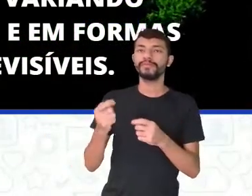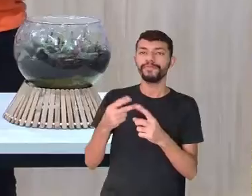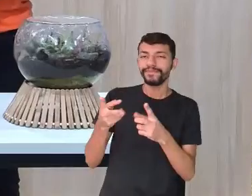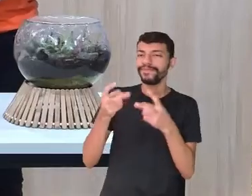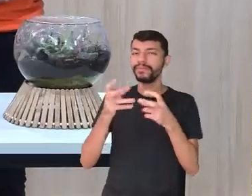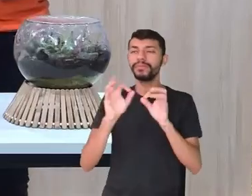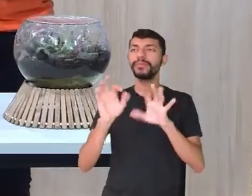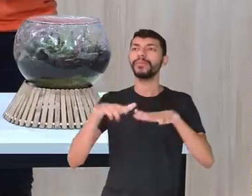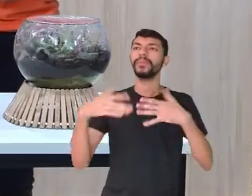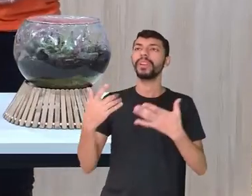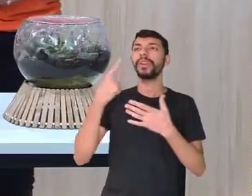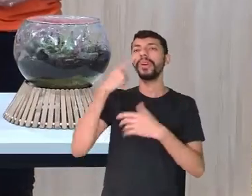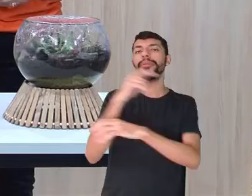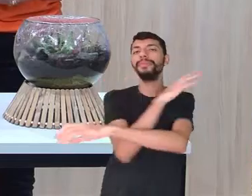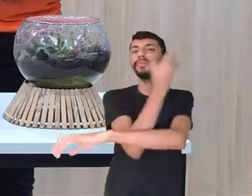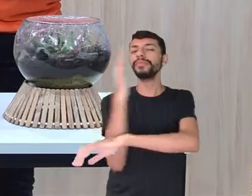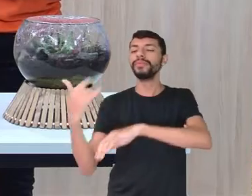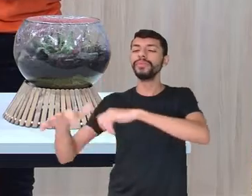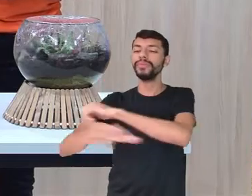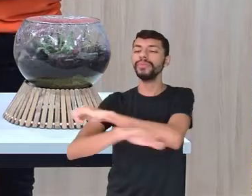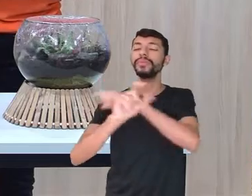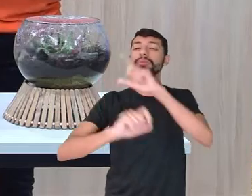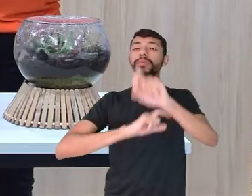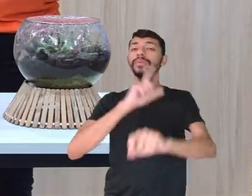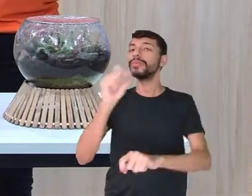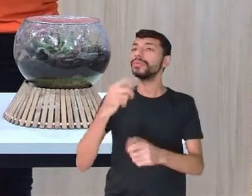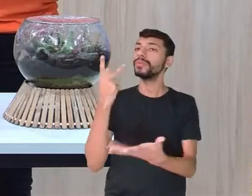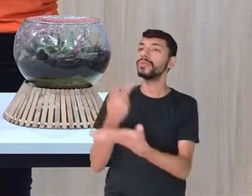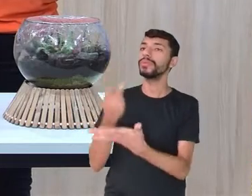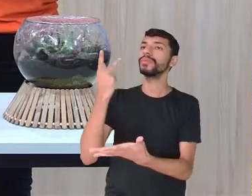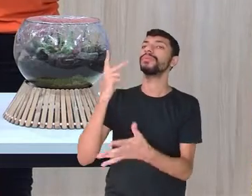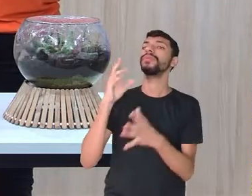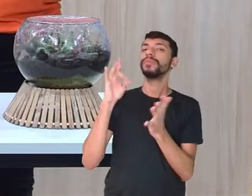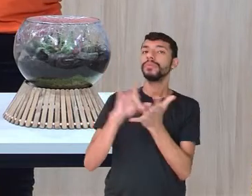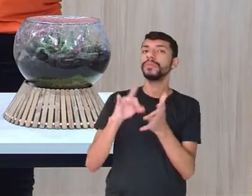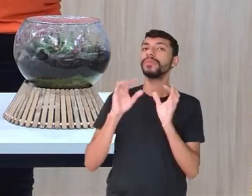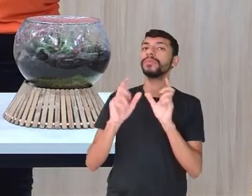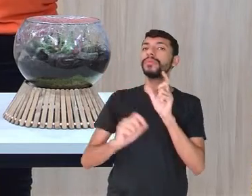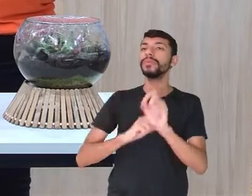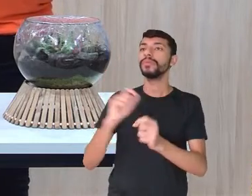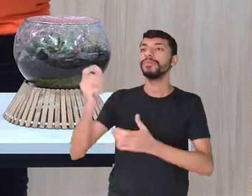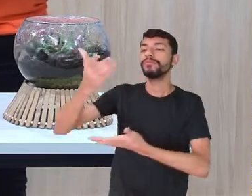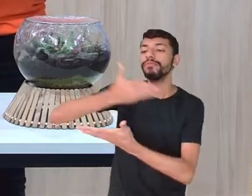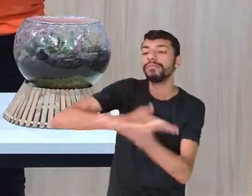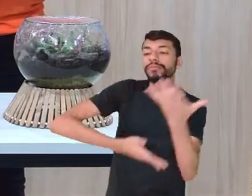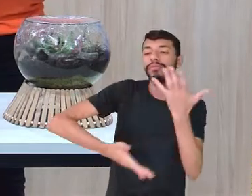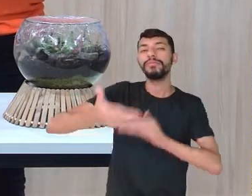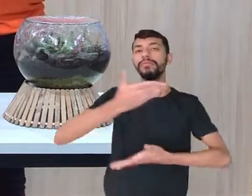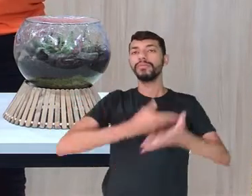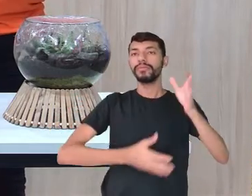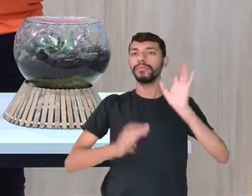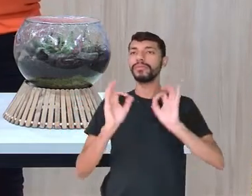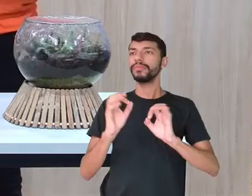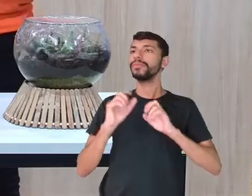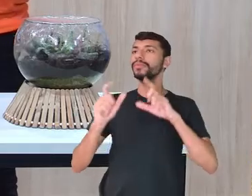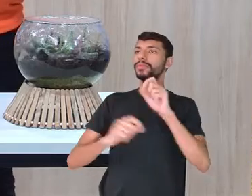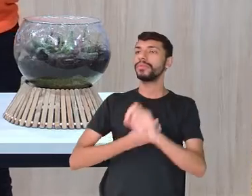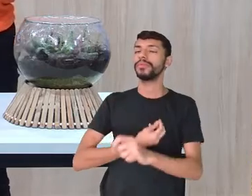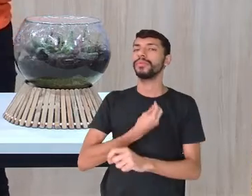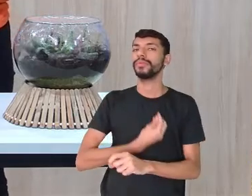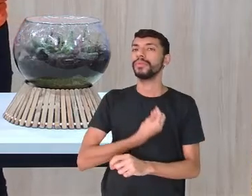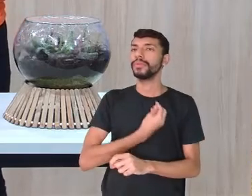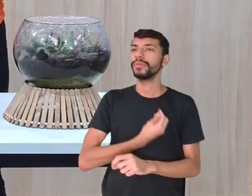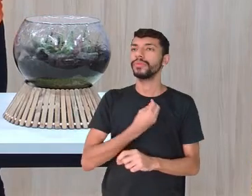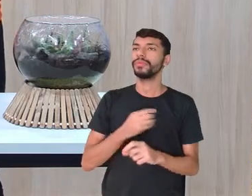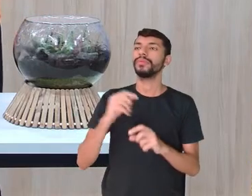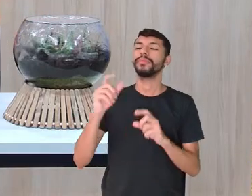que realmente o ecossistema, ele está acontecendo uma interação, não é? Entre seres,